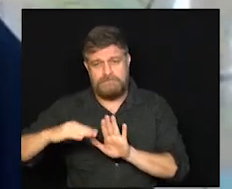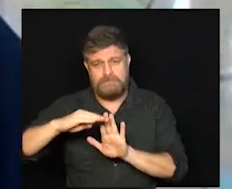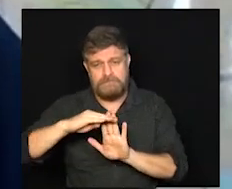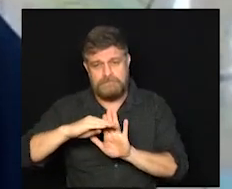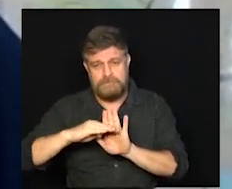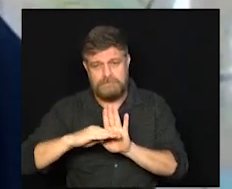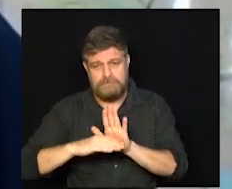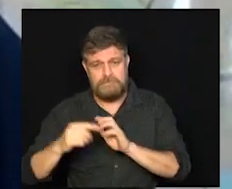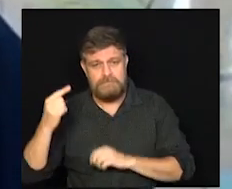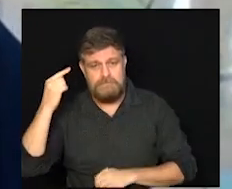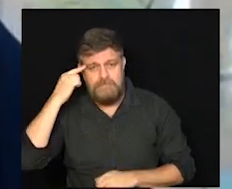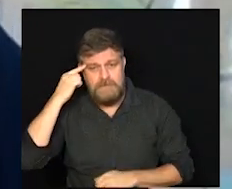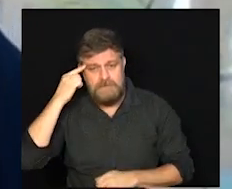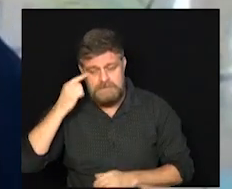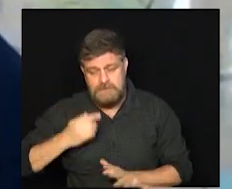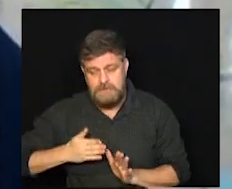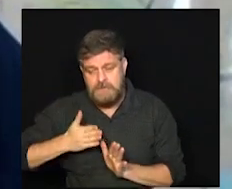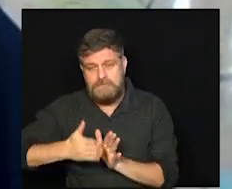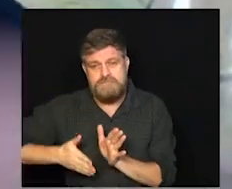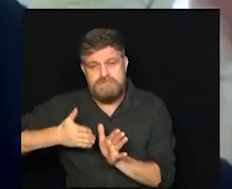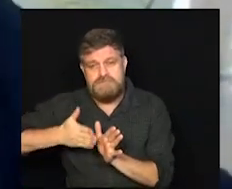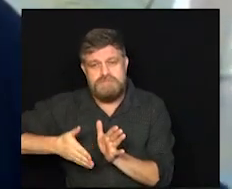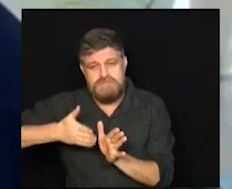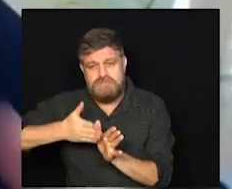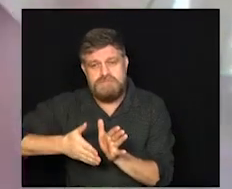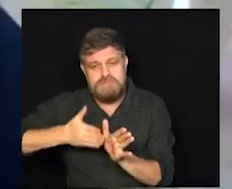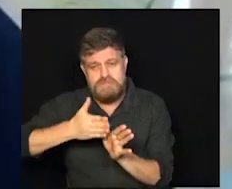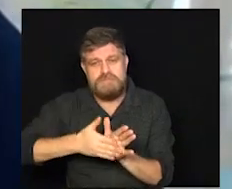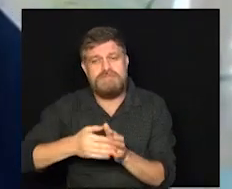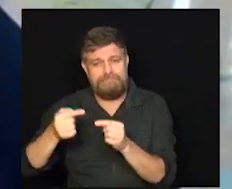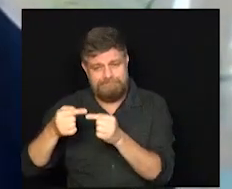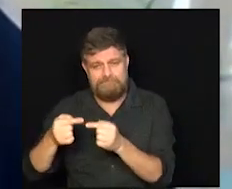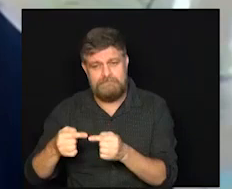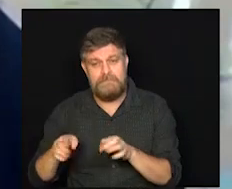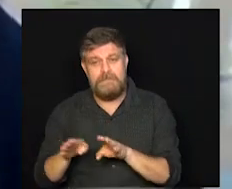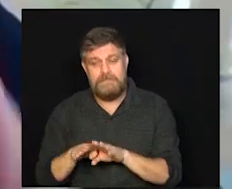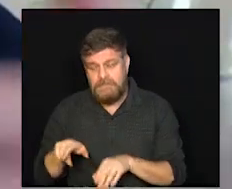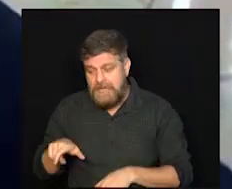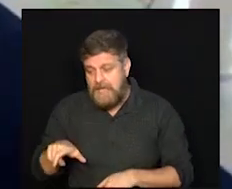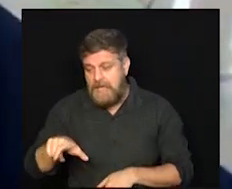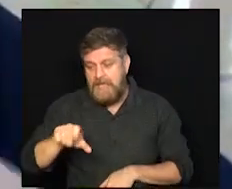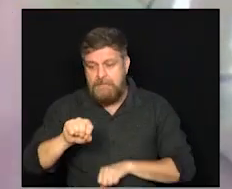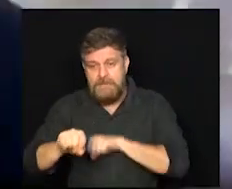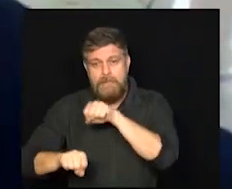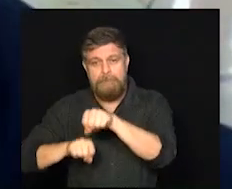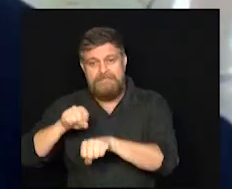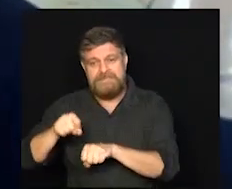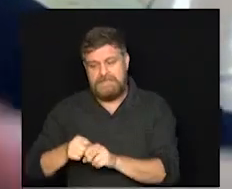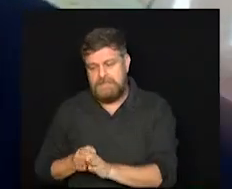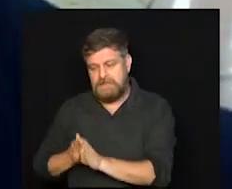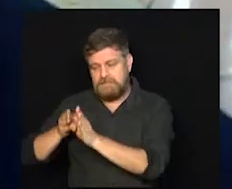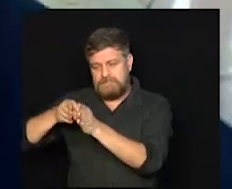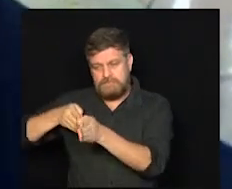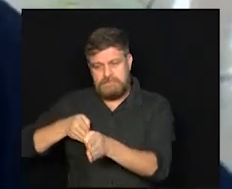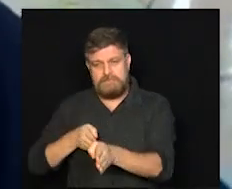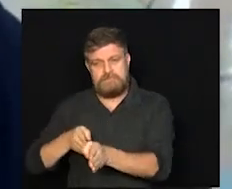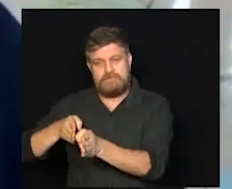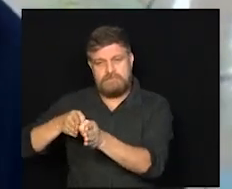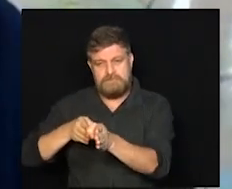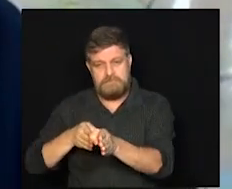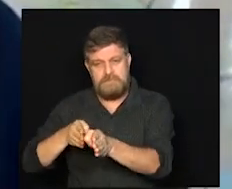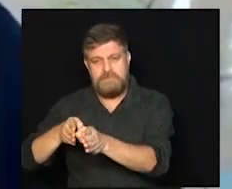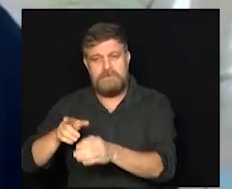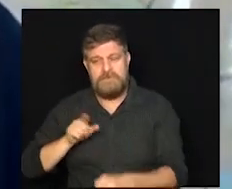do transporte ferroviário. Além das ciclovias, é evidente que sempre há um grupo